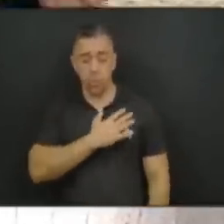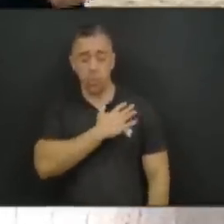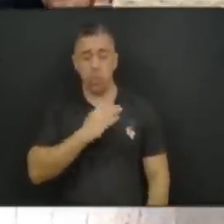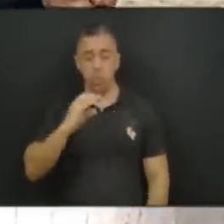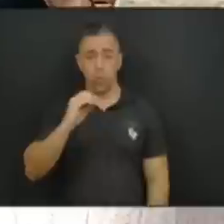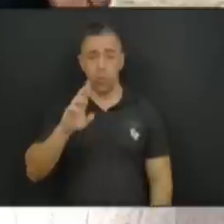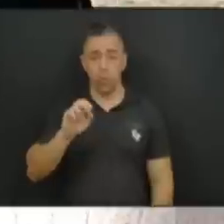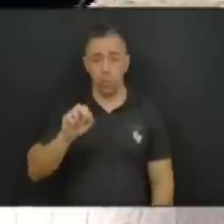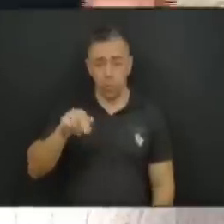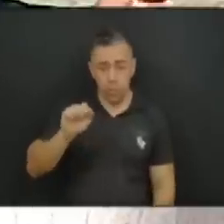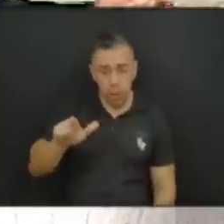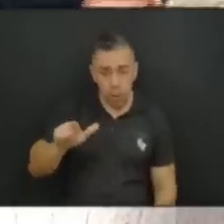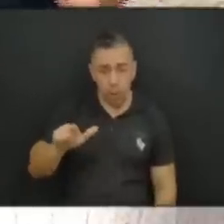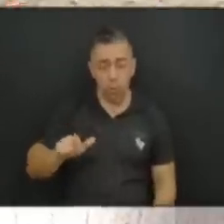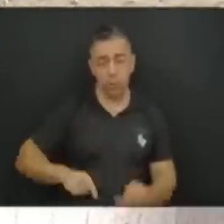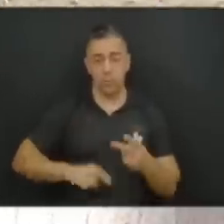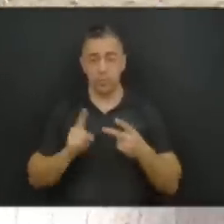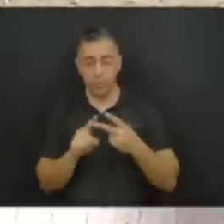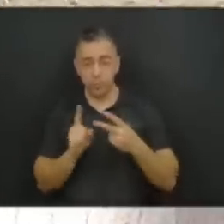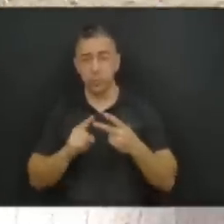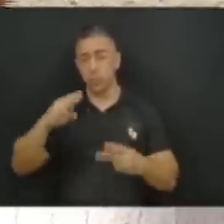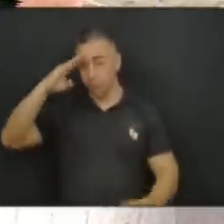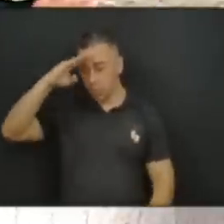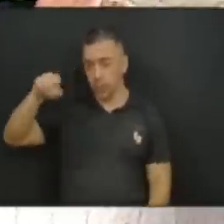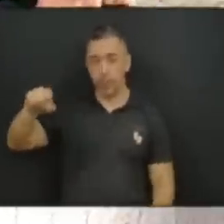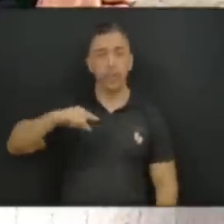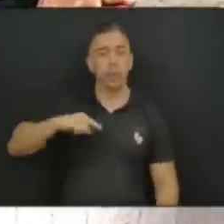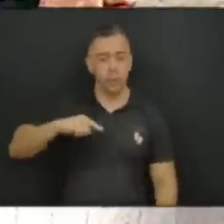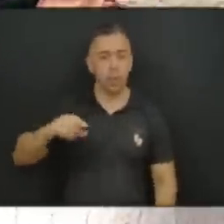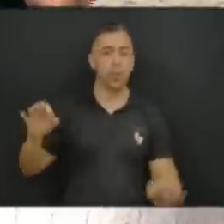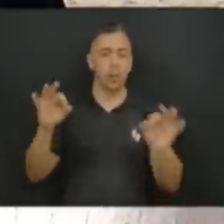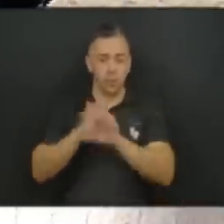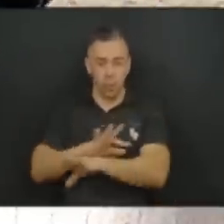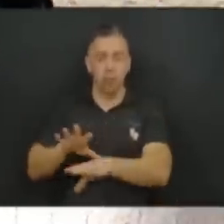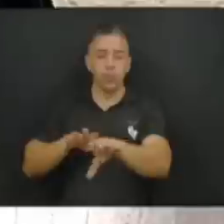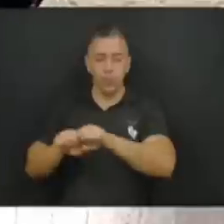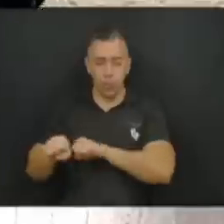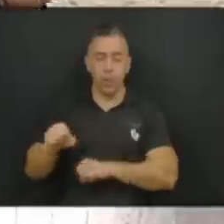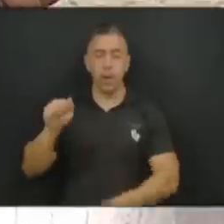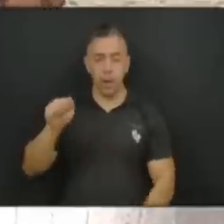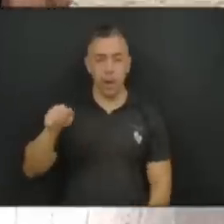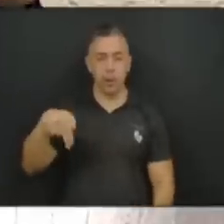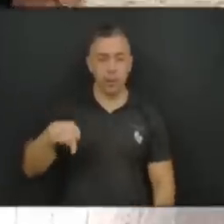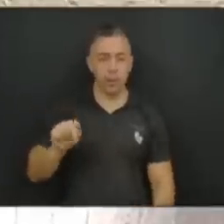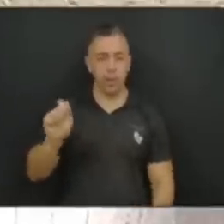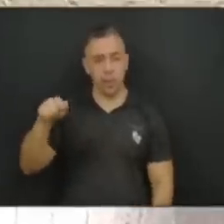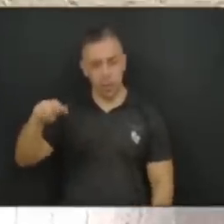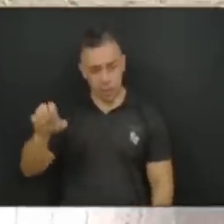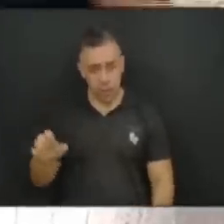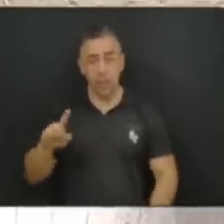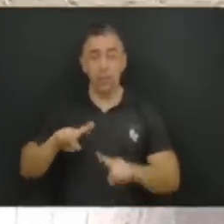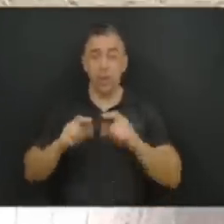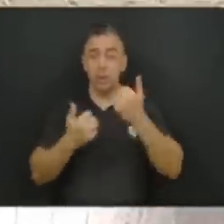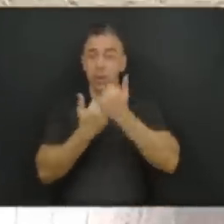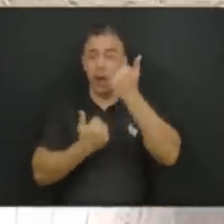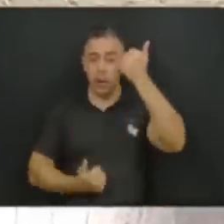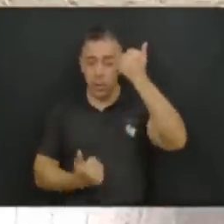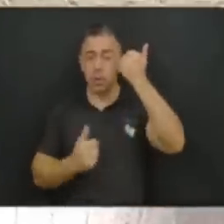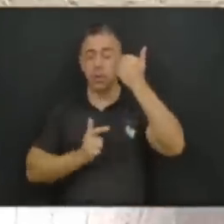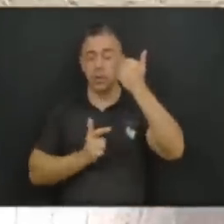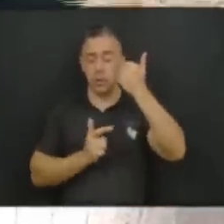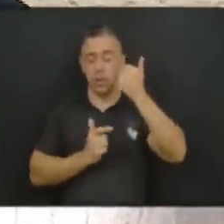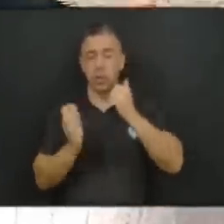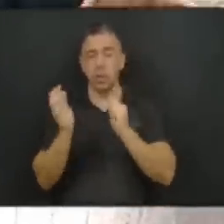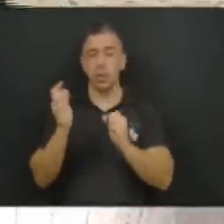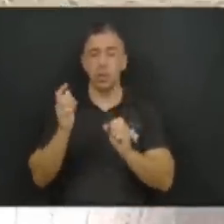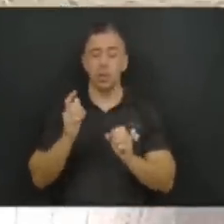mais um soldado ele tem nós sabemos pela naquele tá formado mas nós temos uma coisa chamado Iraque disciplina como é que ele vai